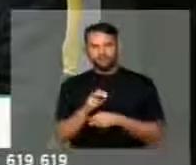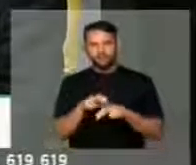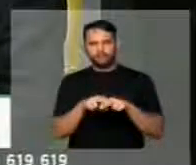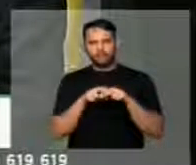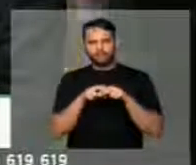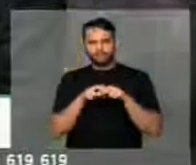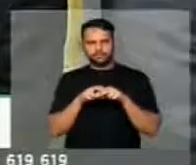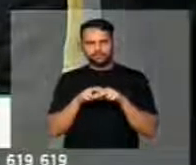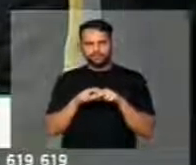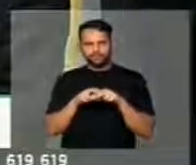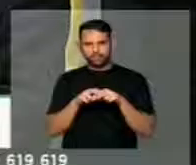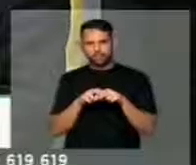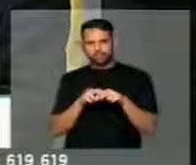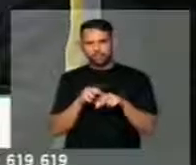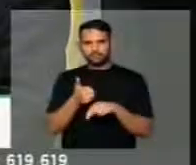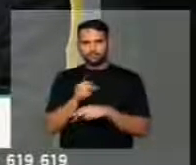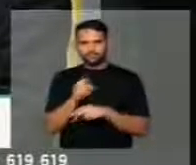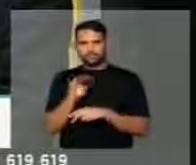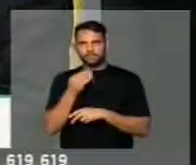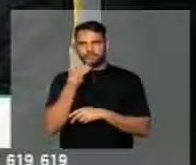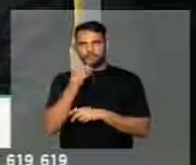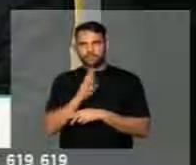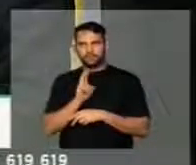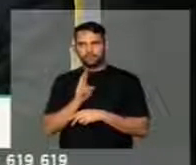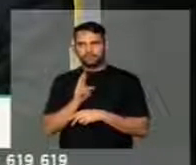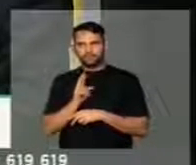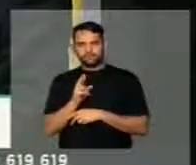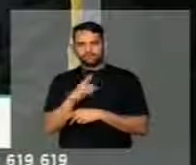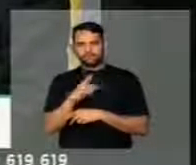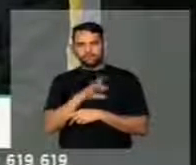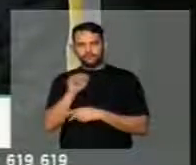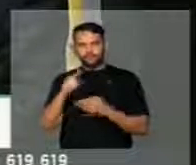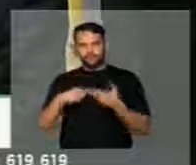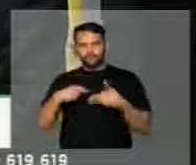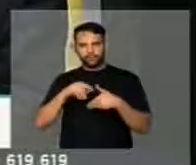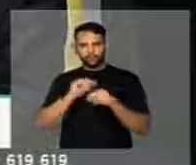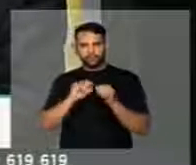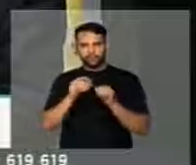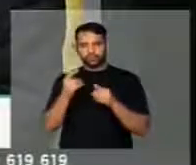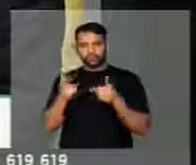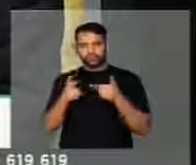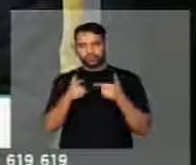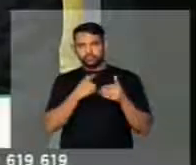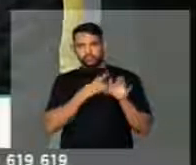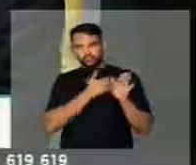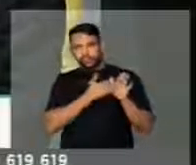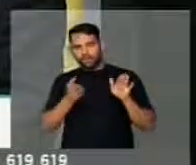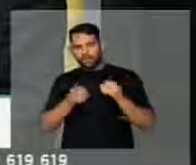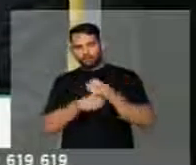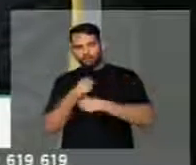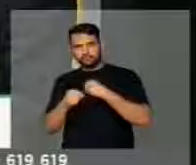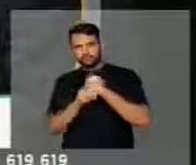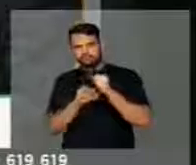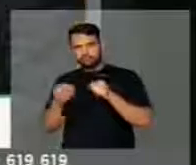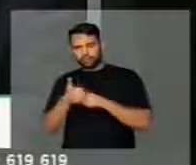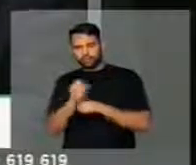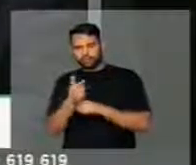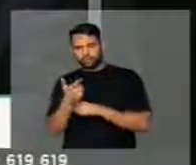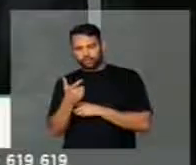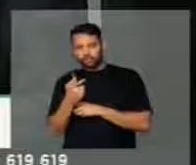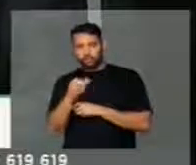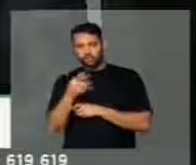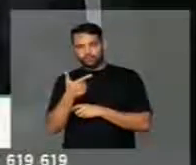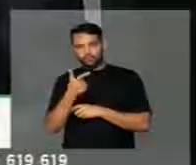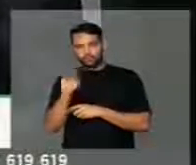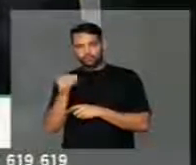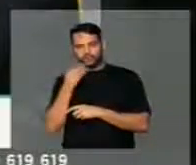2015, 2 bilhões de dólares. E vários outros exercícios, como 2011, 2 bilhões